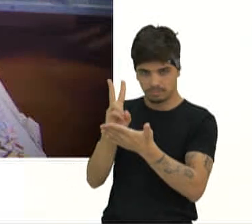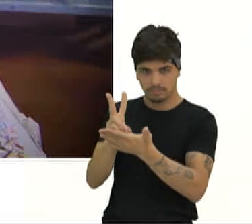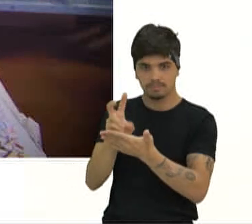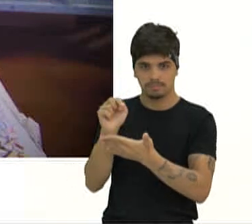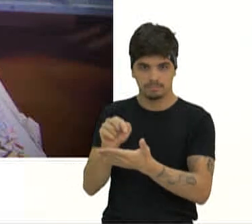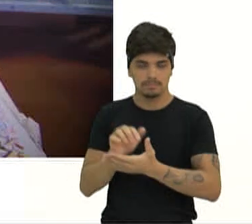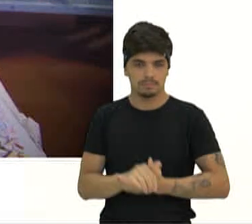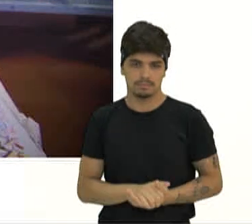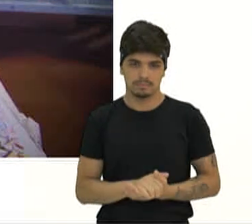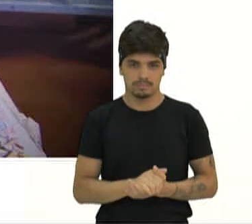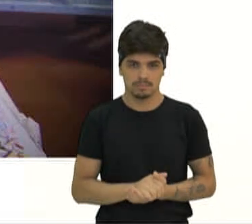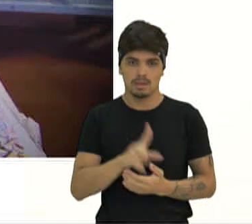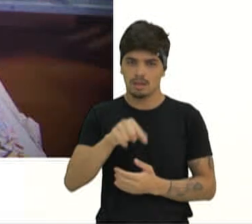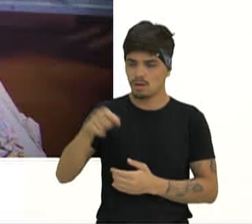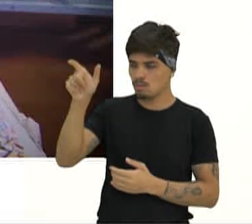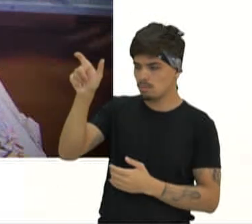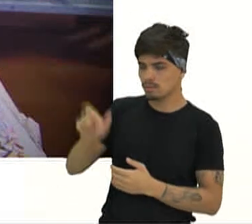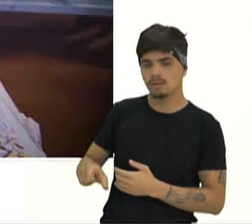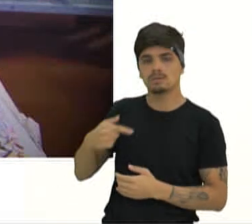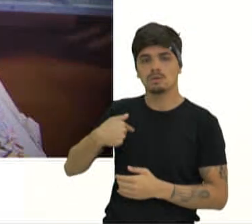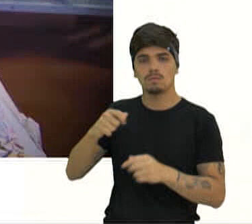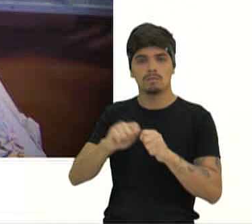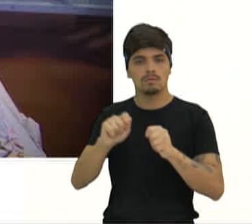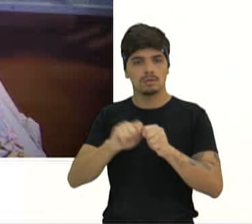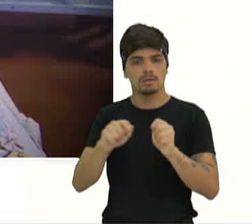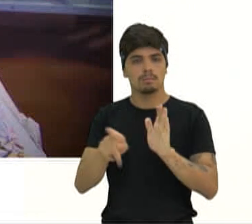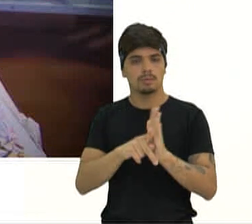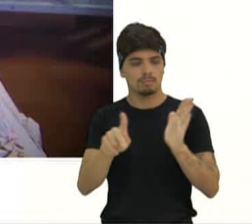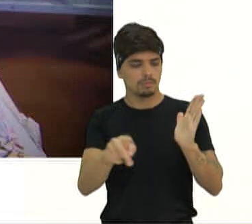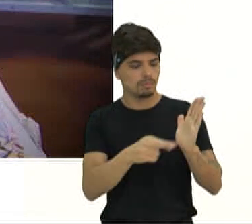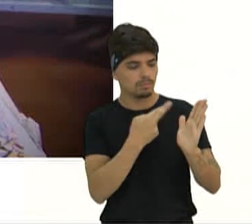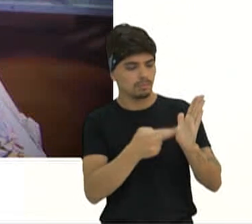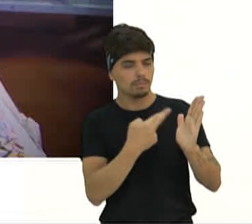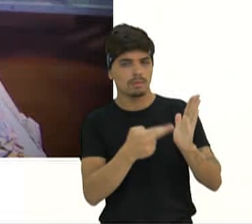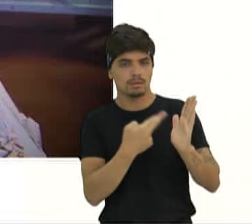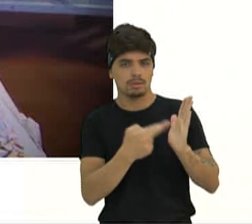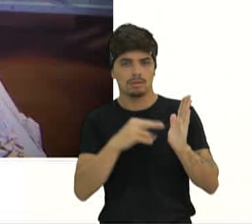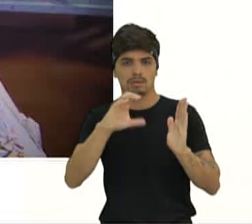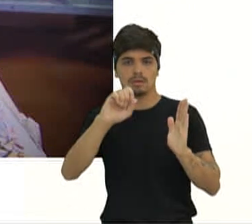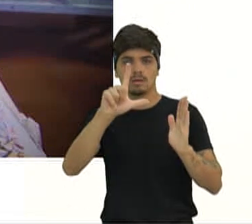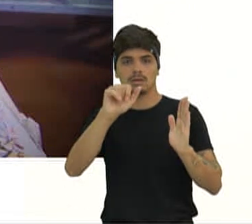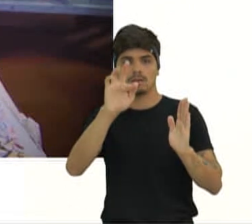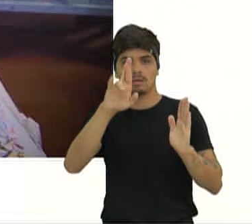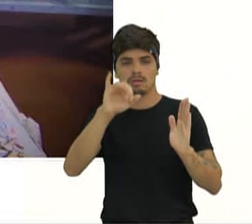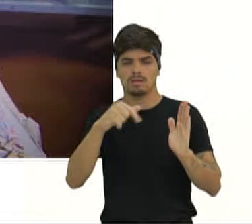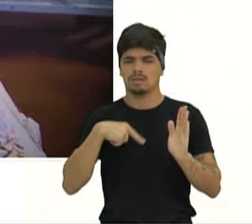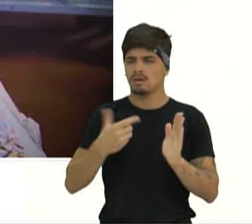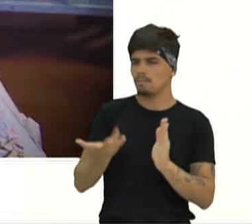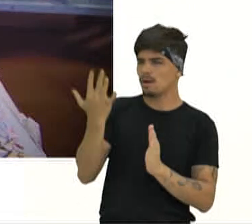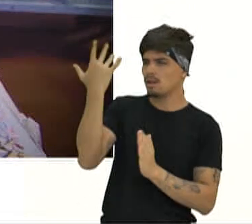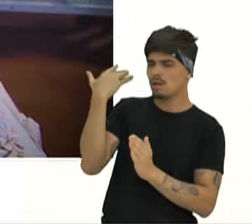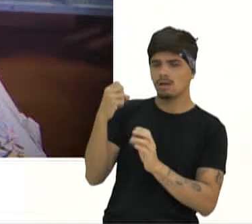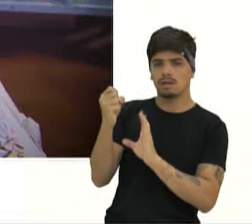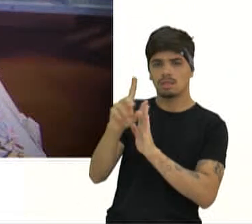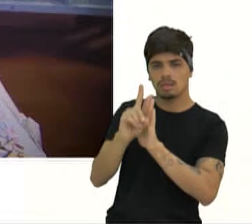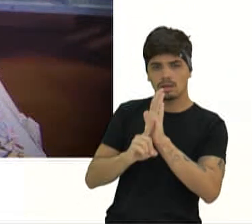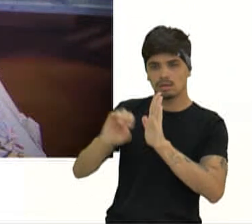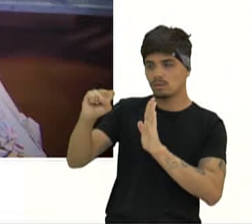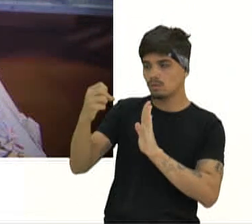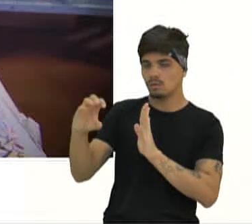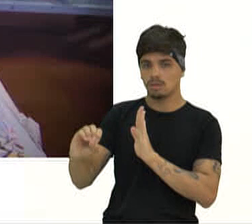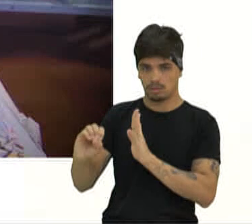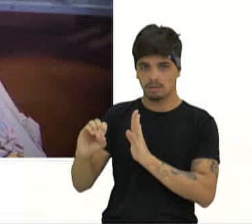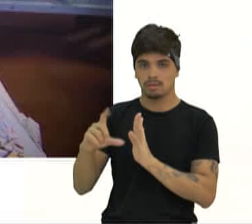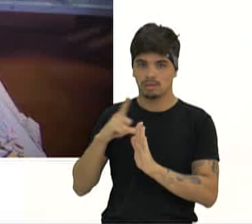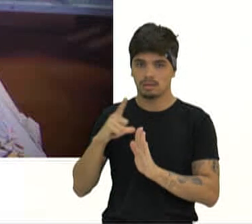kaigang e é um personagem que eu fiz para a revista aquela frio que é uma em vista que existe desde os anos 80 né uma